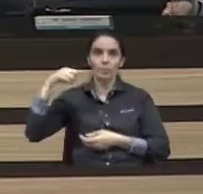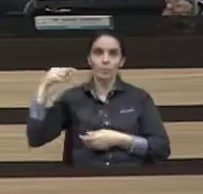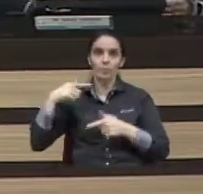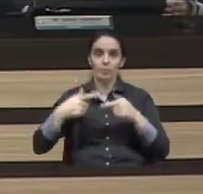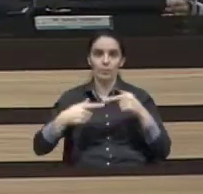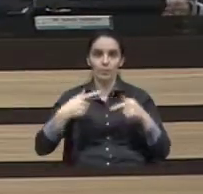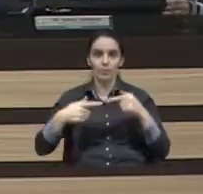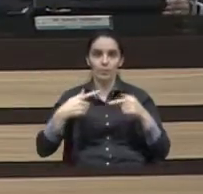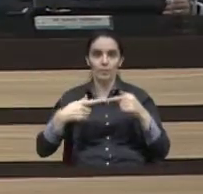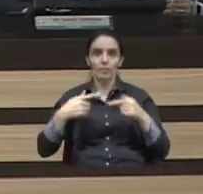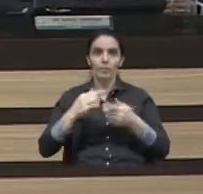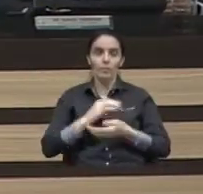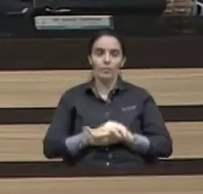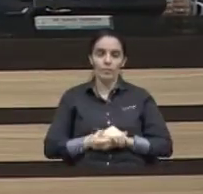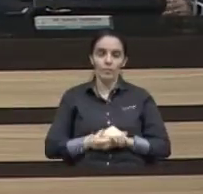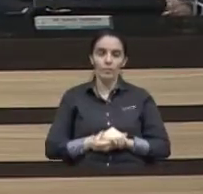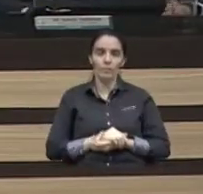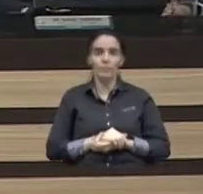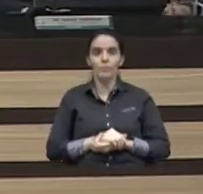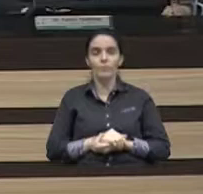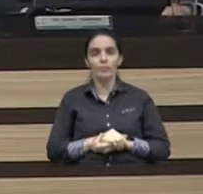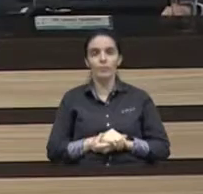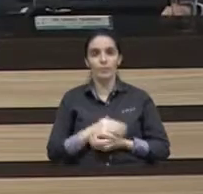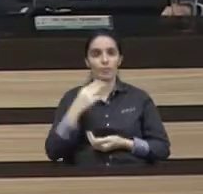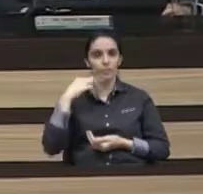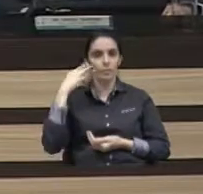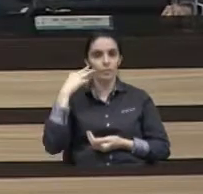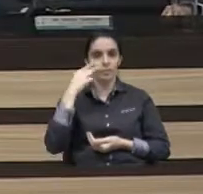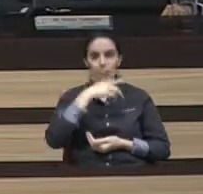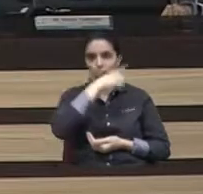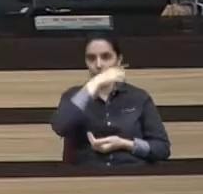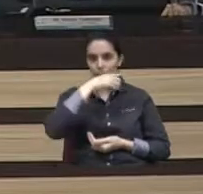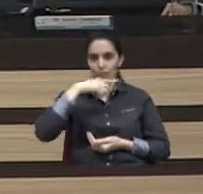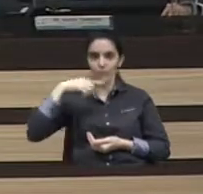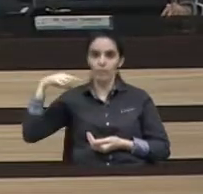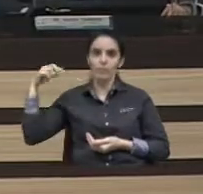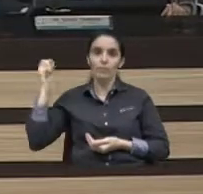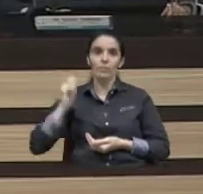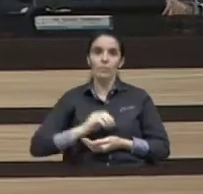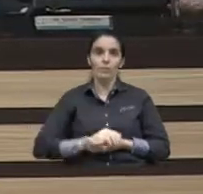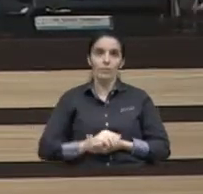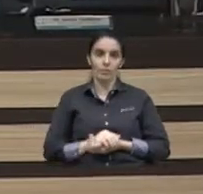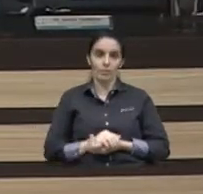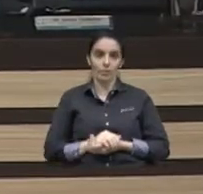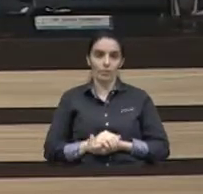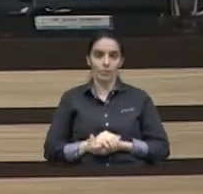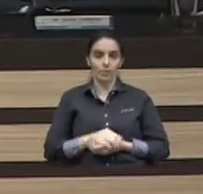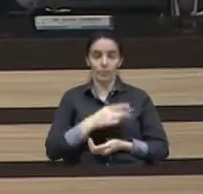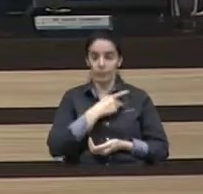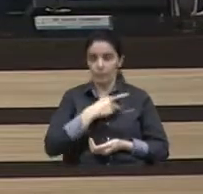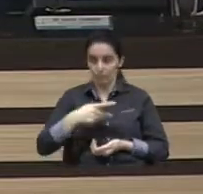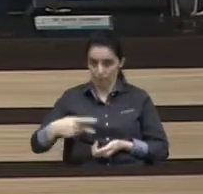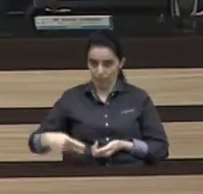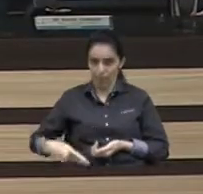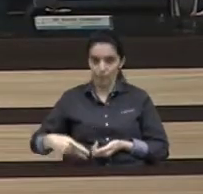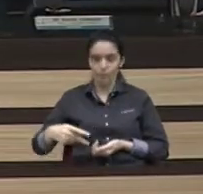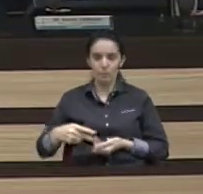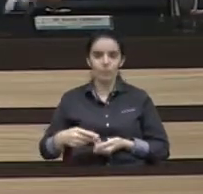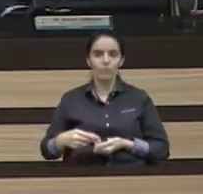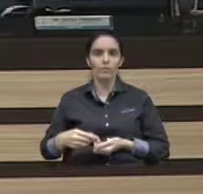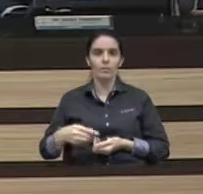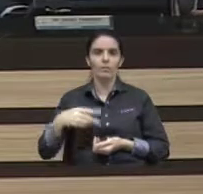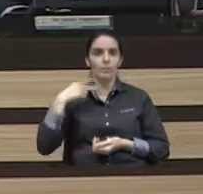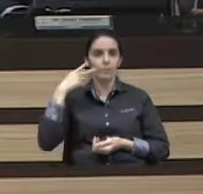discussão. Eu quero discutir, senhor presidente. Com a palavra, vereadora Mayra Costa. Senhor presidente, nobres colegas, a todos que nos